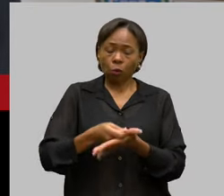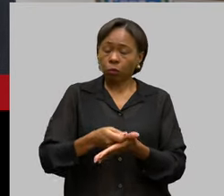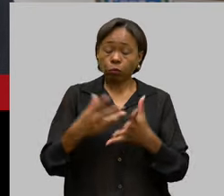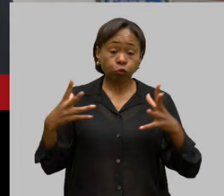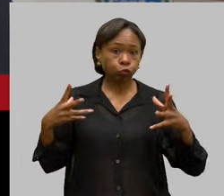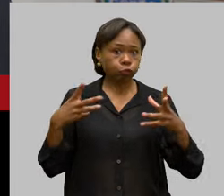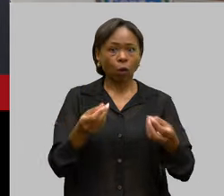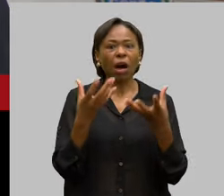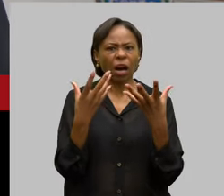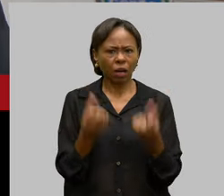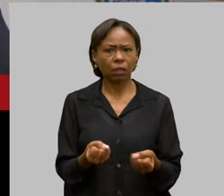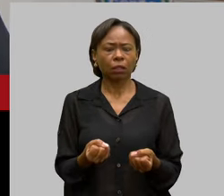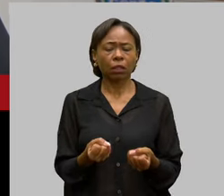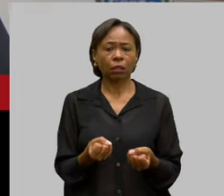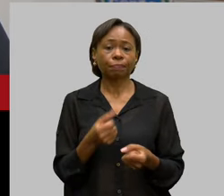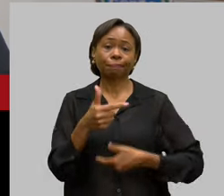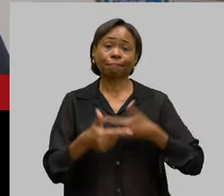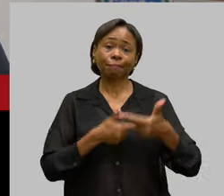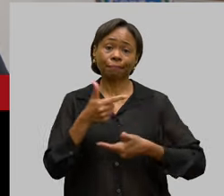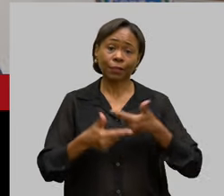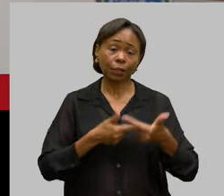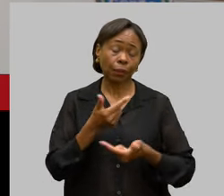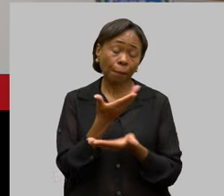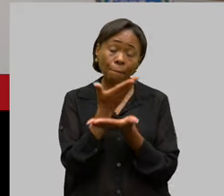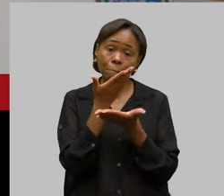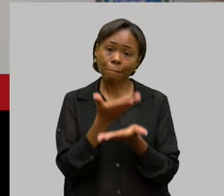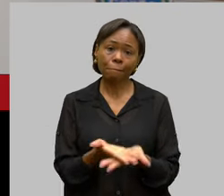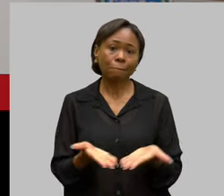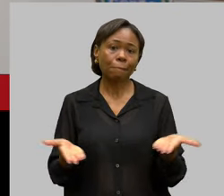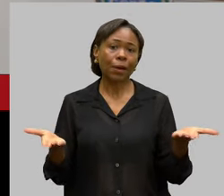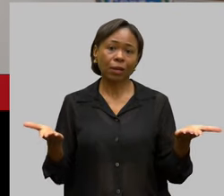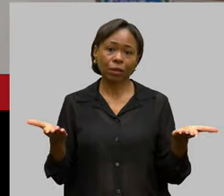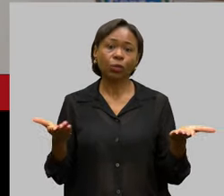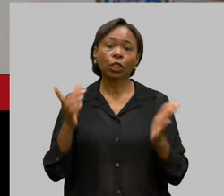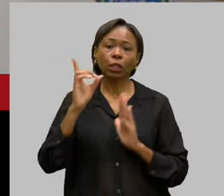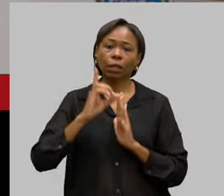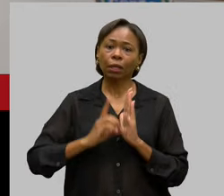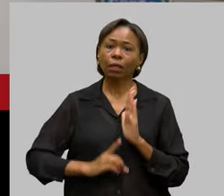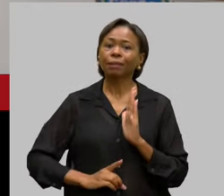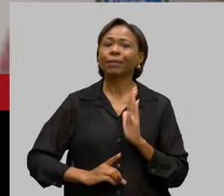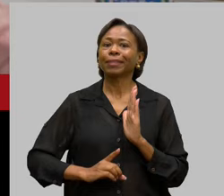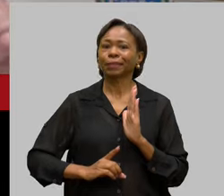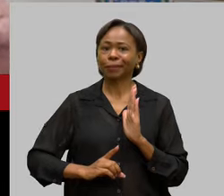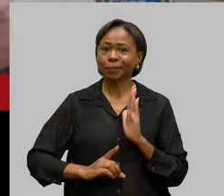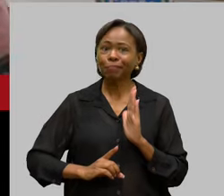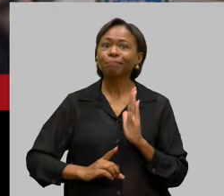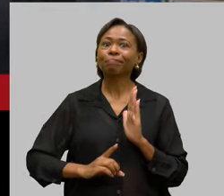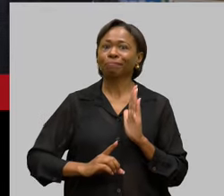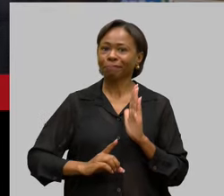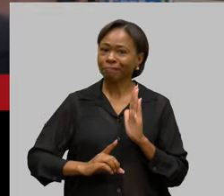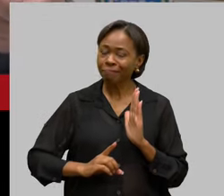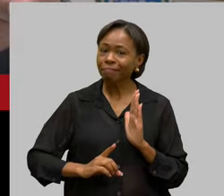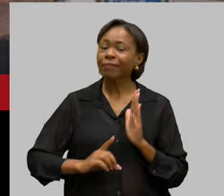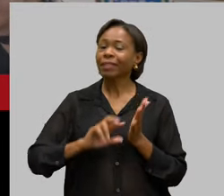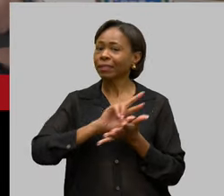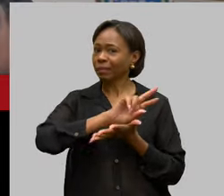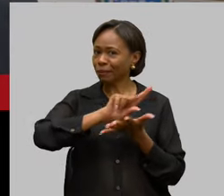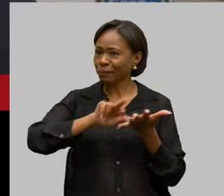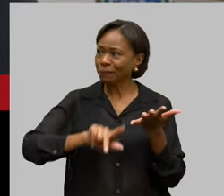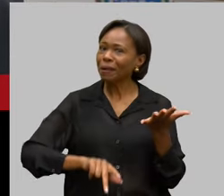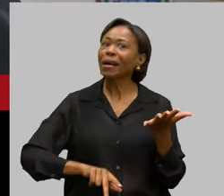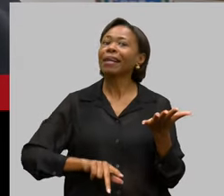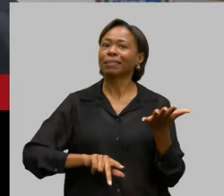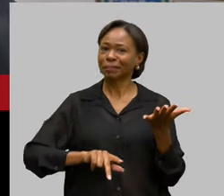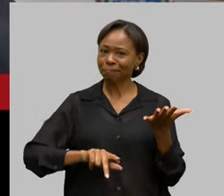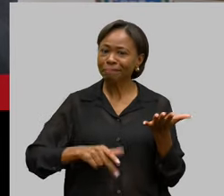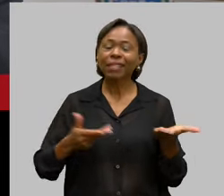trabalhadores e as trabalhadoras perdessem né muitos direitos e que as pessoas agora que estão dando conta na hora que